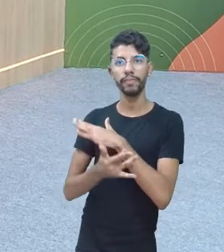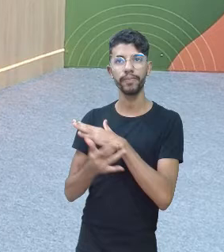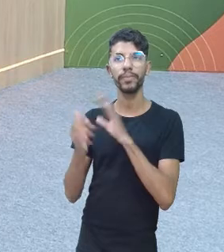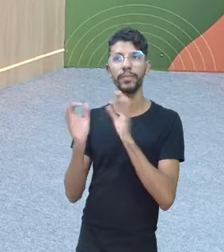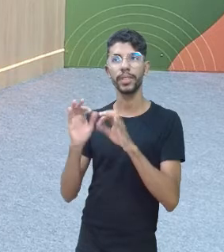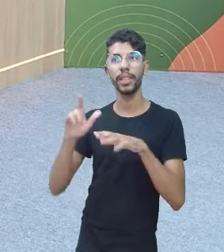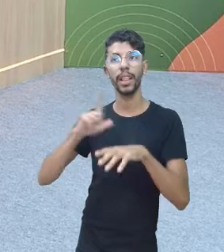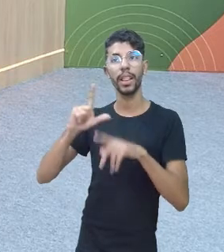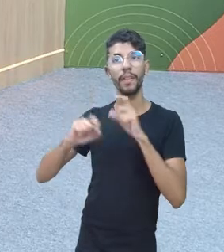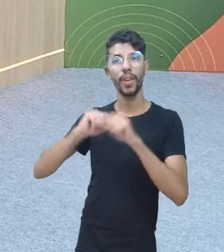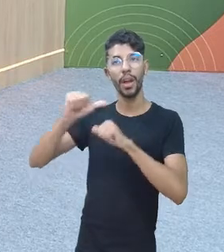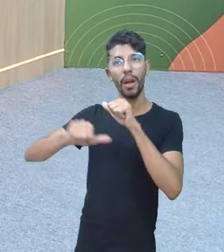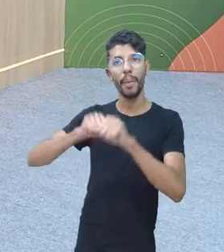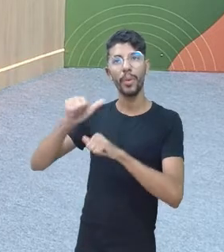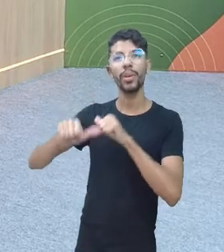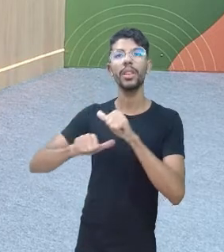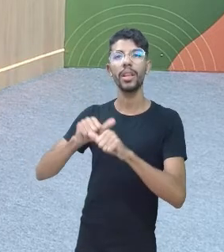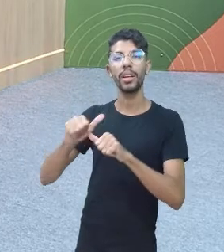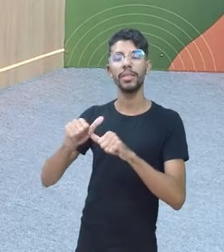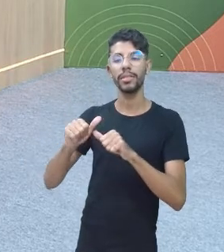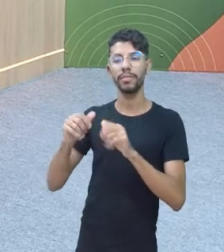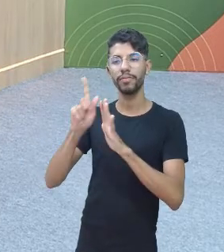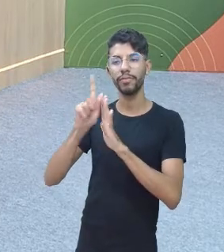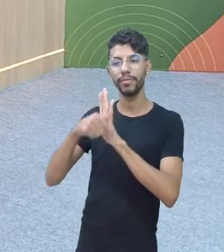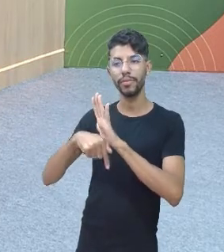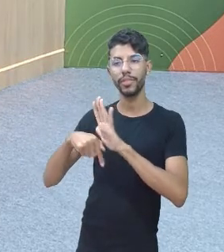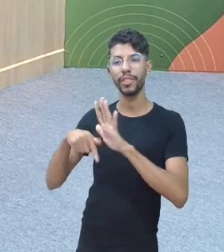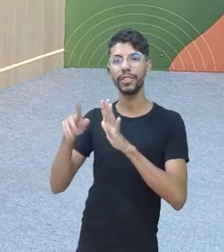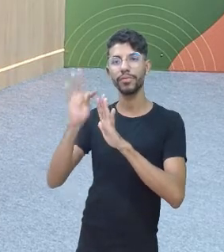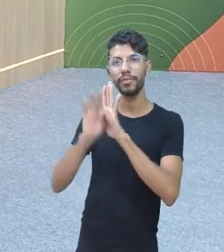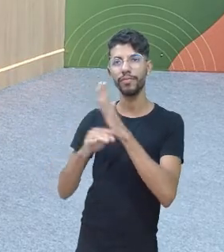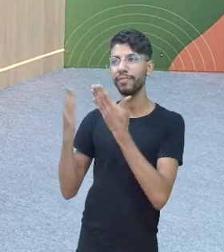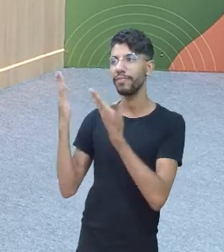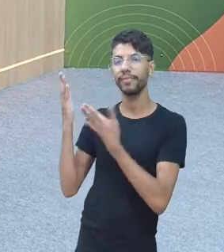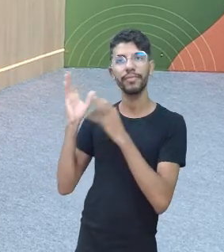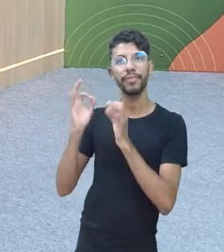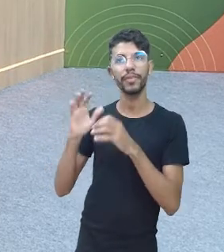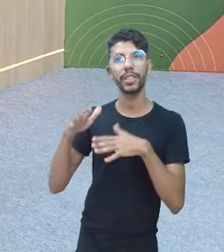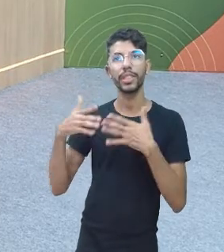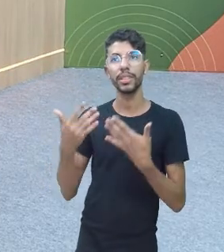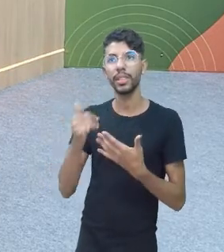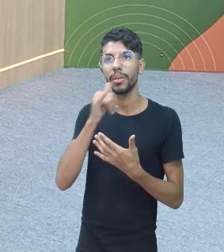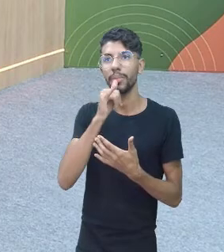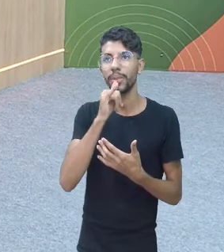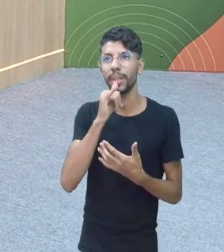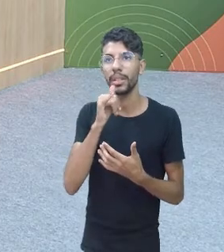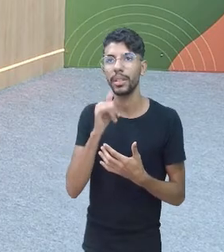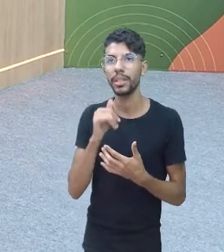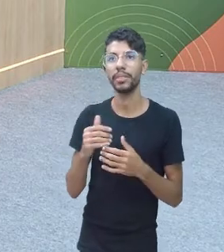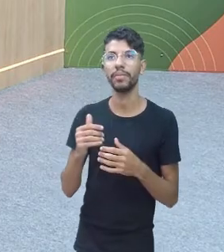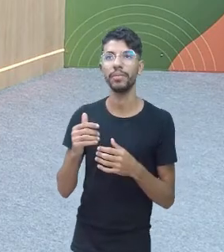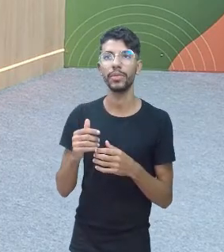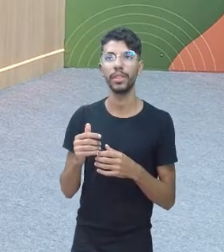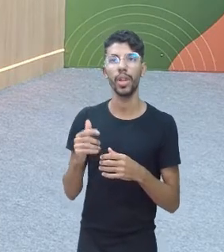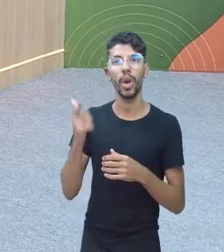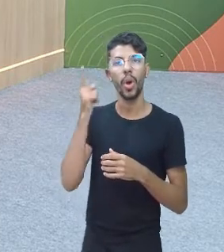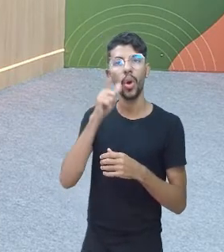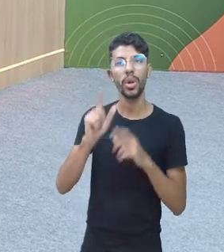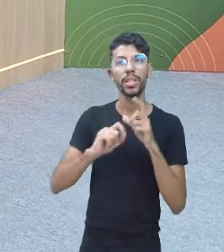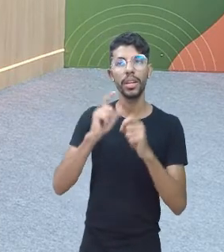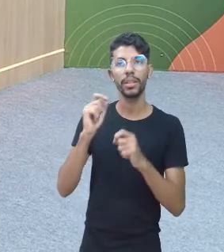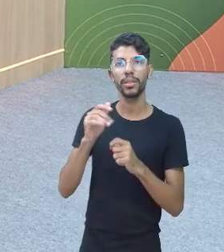as mudanças que ocorreram nesse gênero textual. E quando ele sai do papel, ele